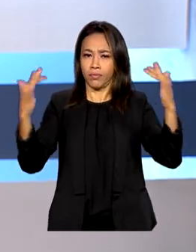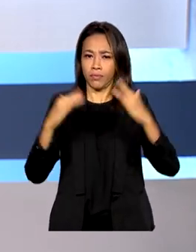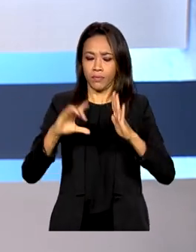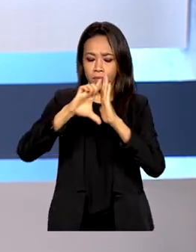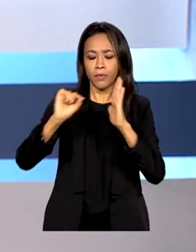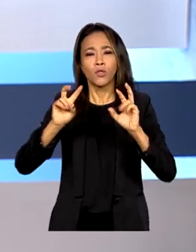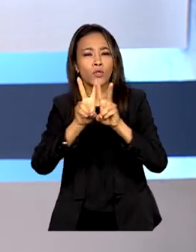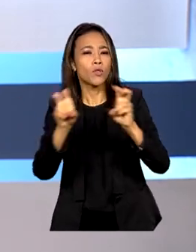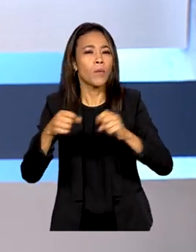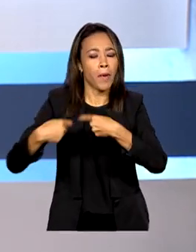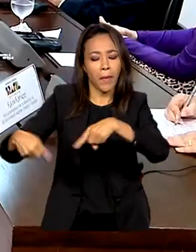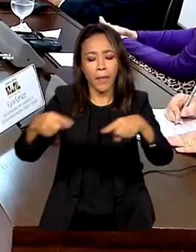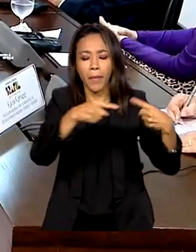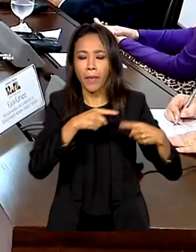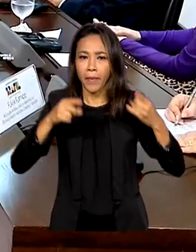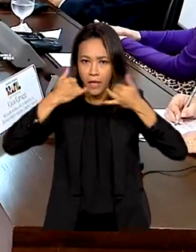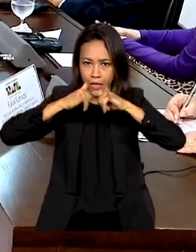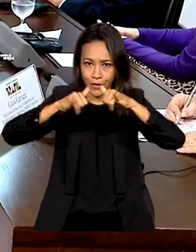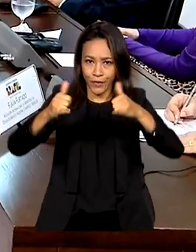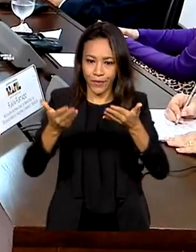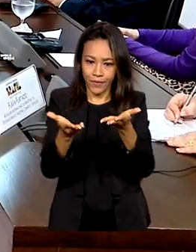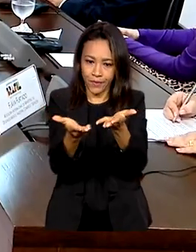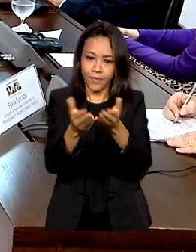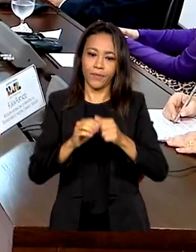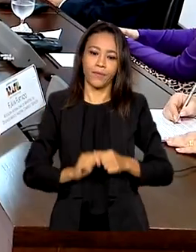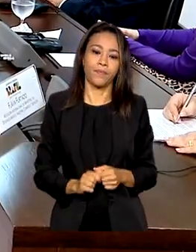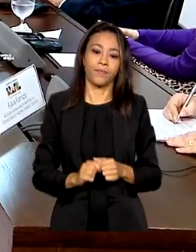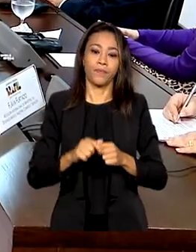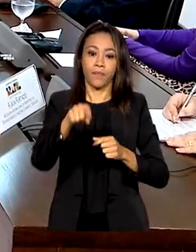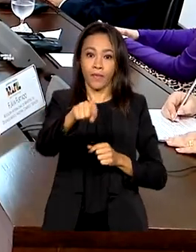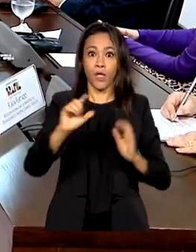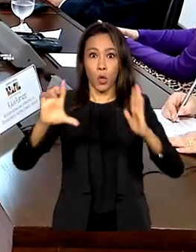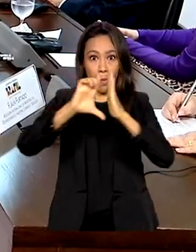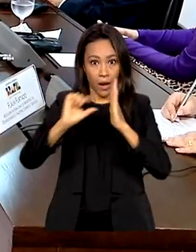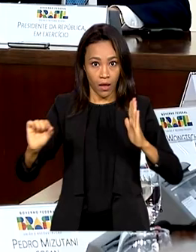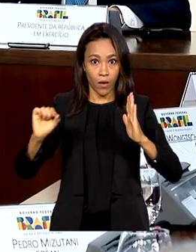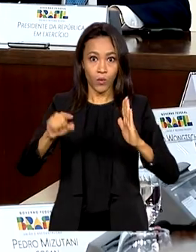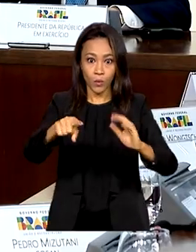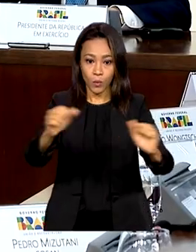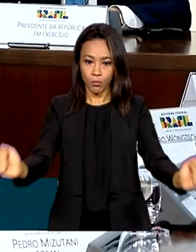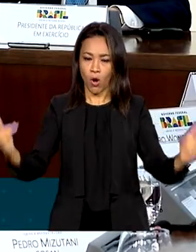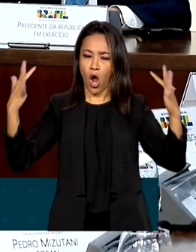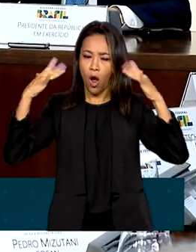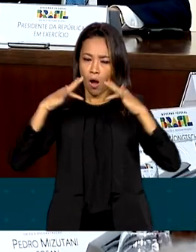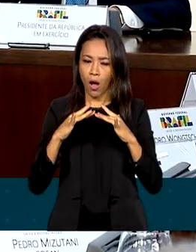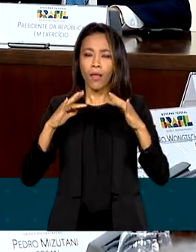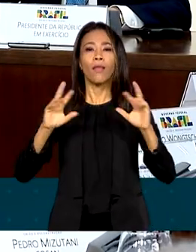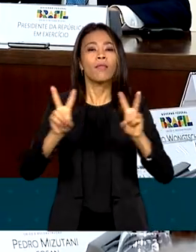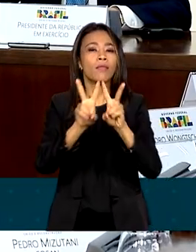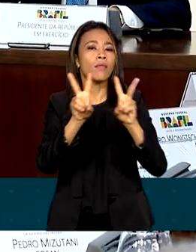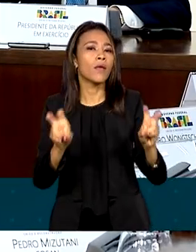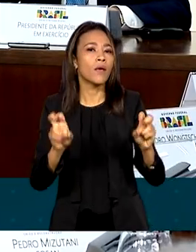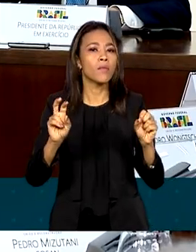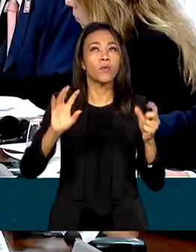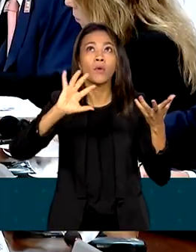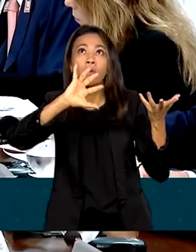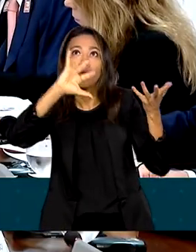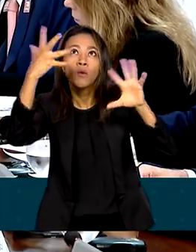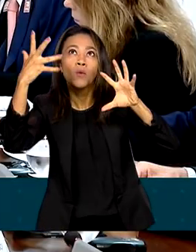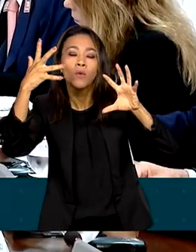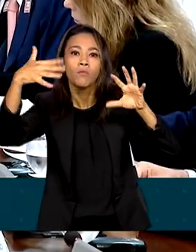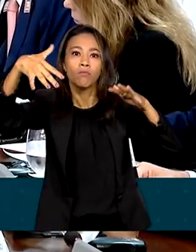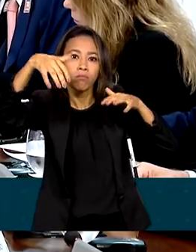setor de energia. No Palácio do Planalto, o grupo debateu temas como as mudanças climáticas,